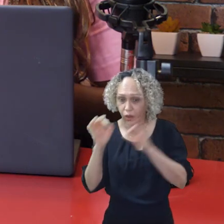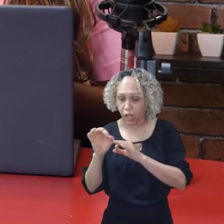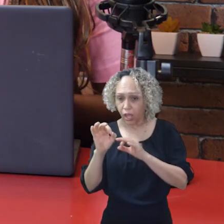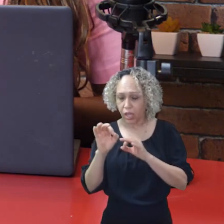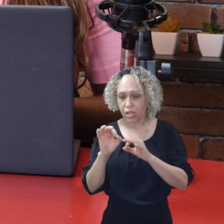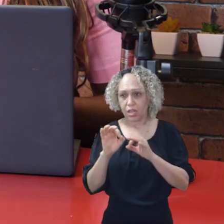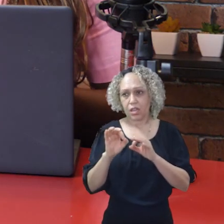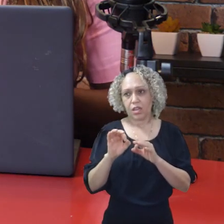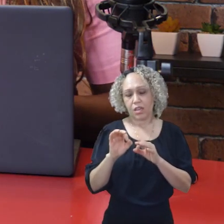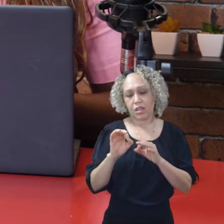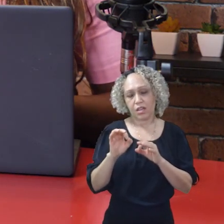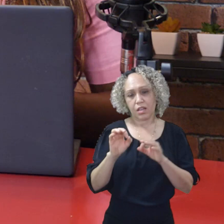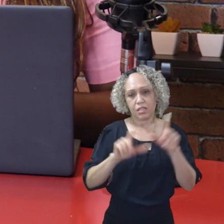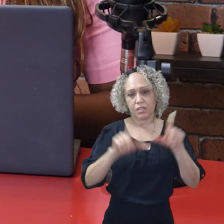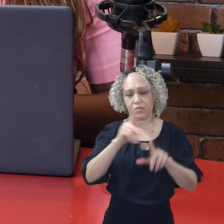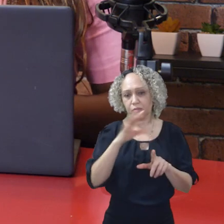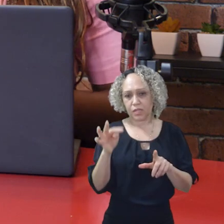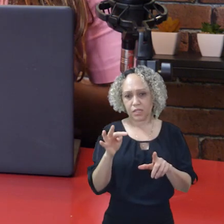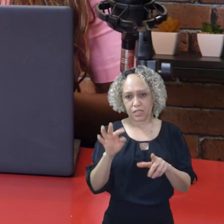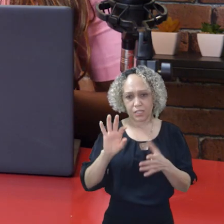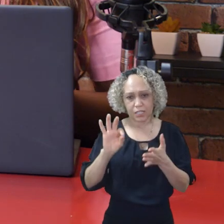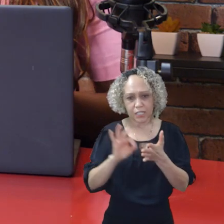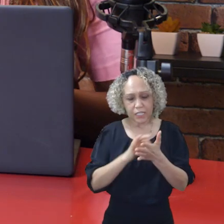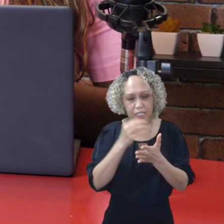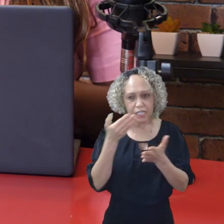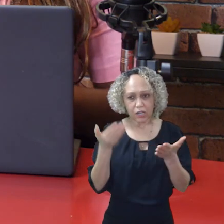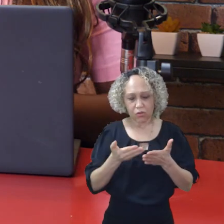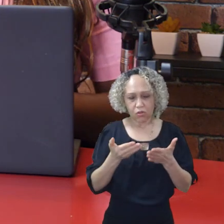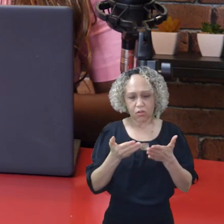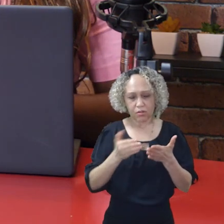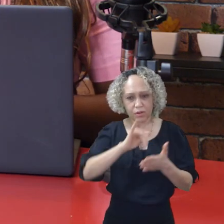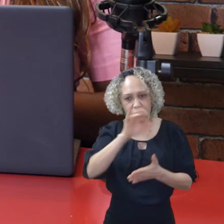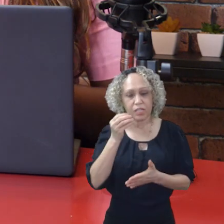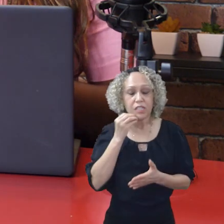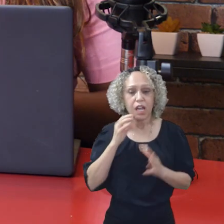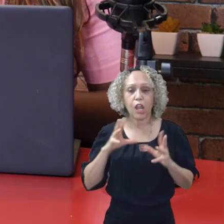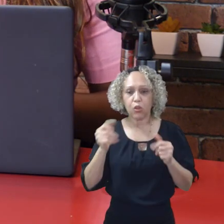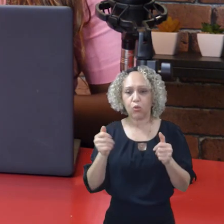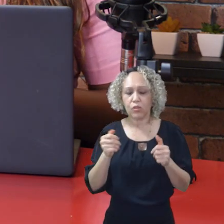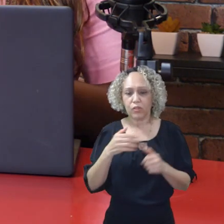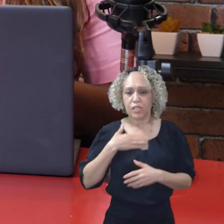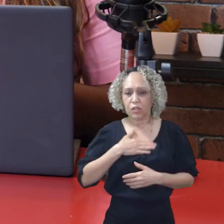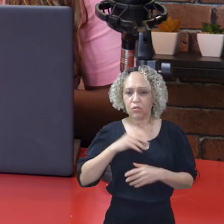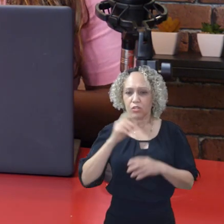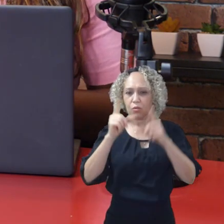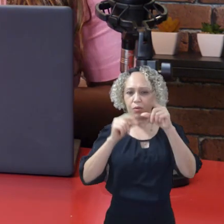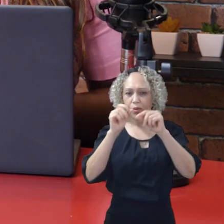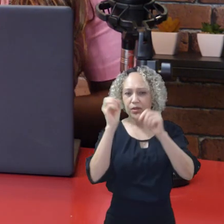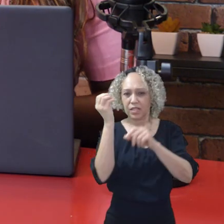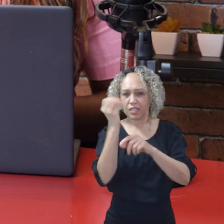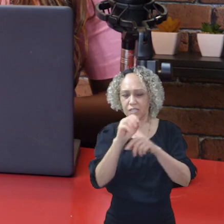aplicativo, clica aí no botão seguir para não perder nenhum episódio. E se você gostou, pode deixar 5